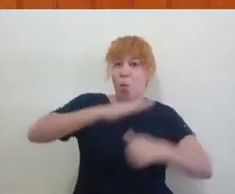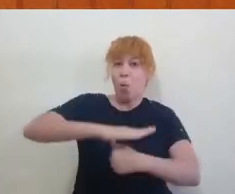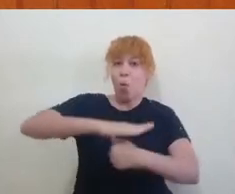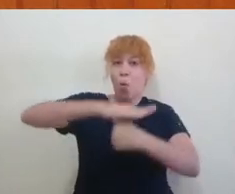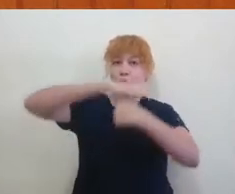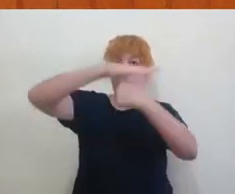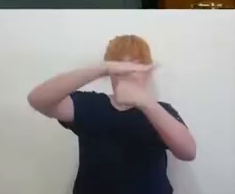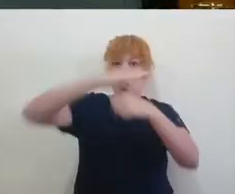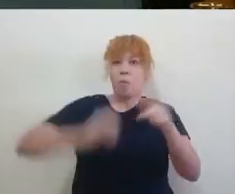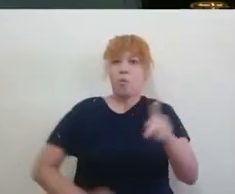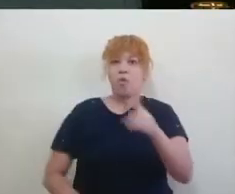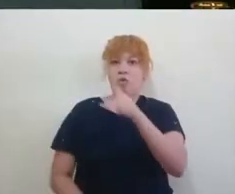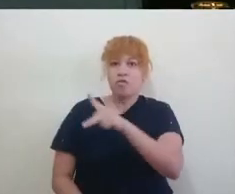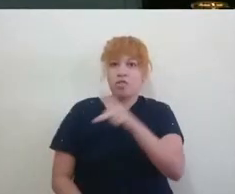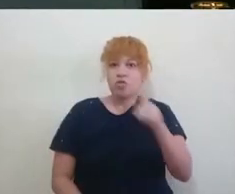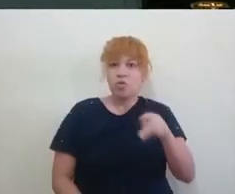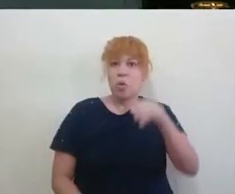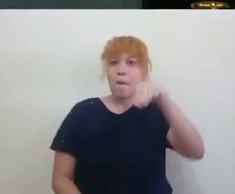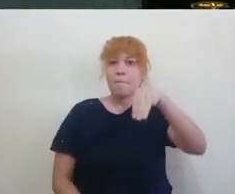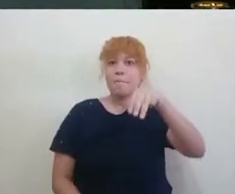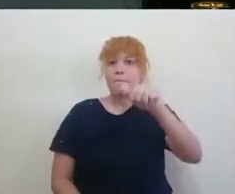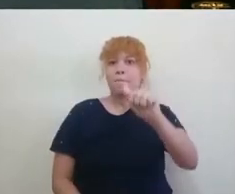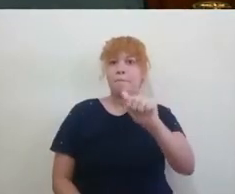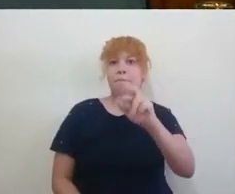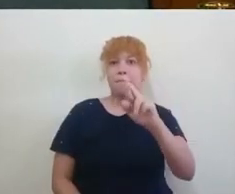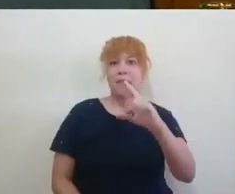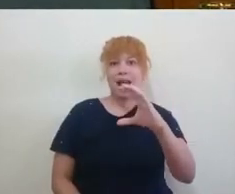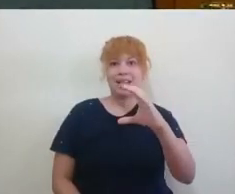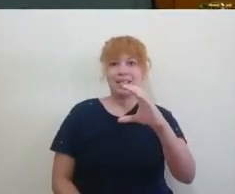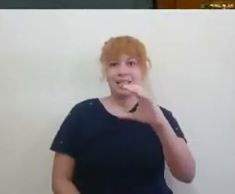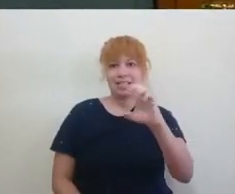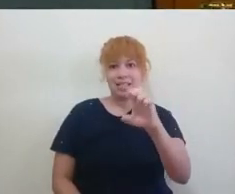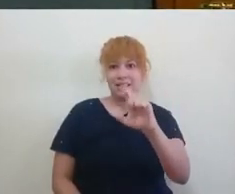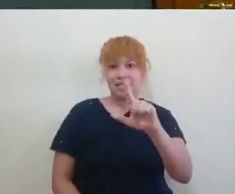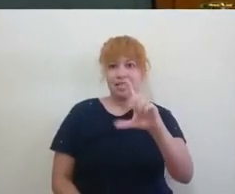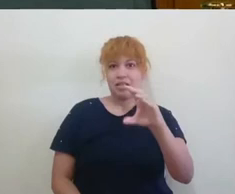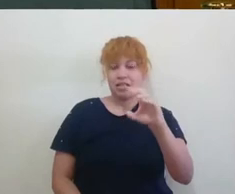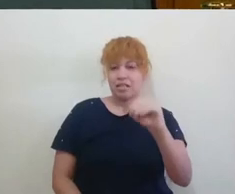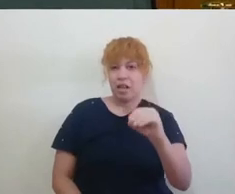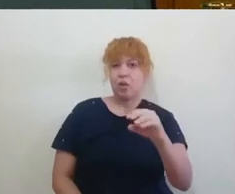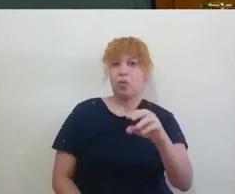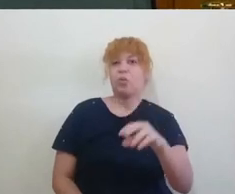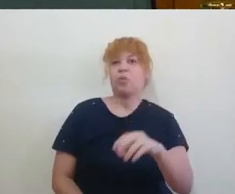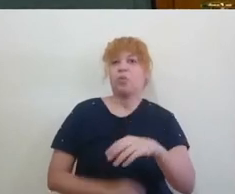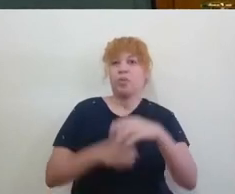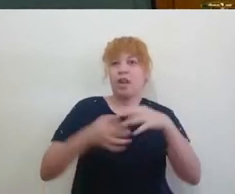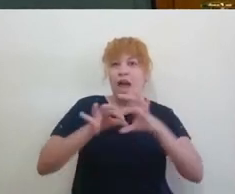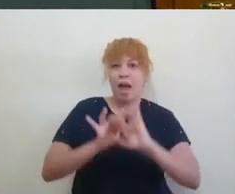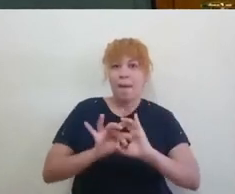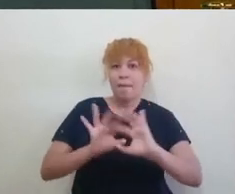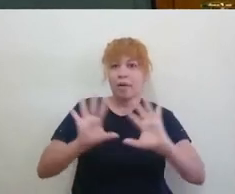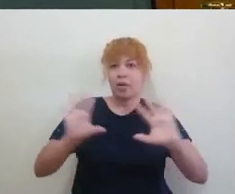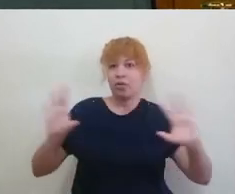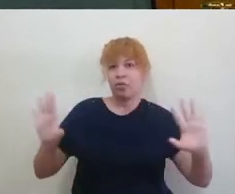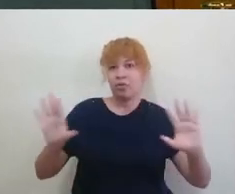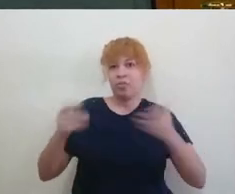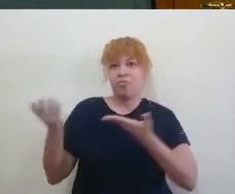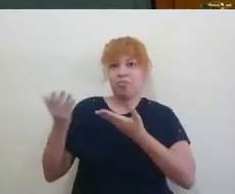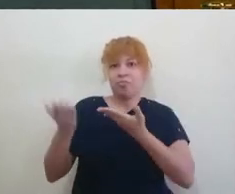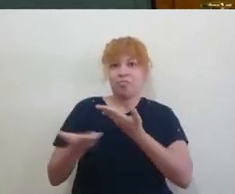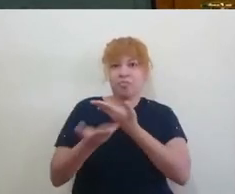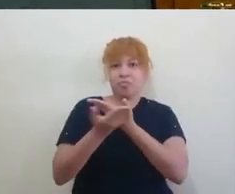Boa tarde a todas e todos. Declaro a abertura da sessão solene de colação de